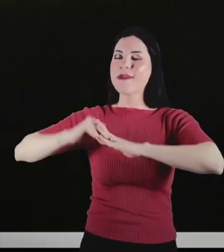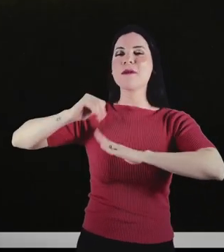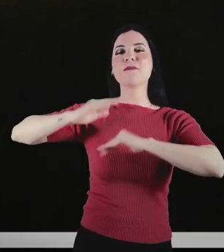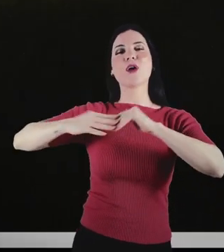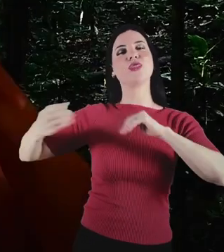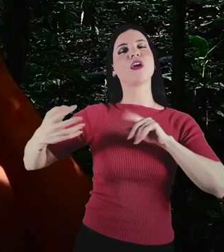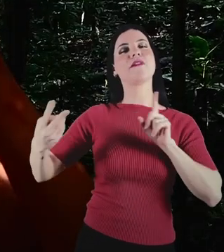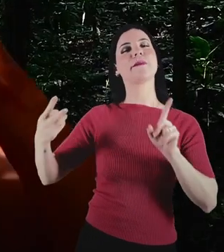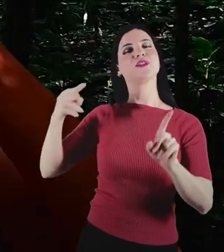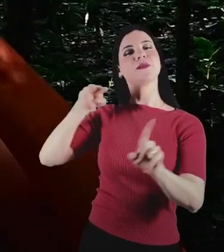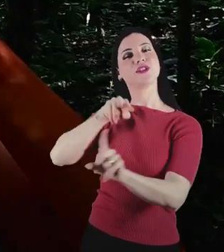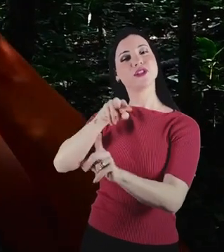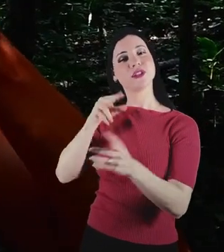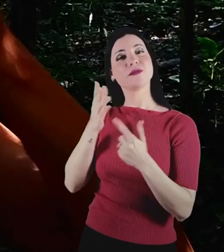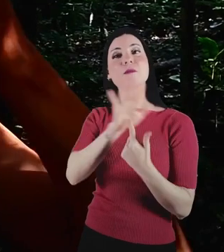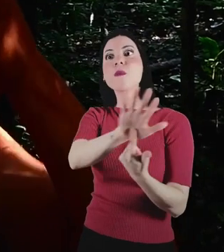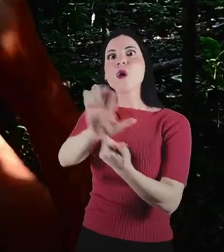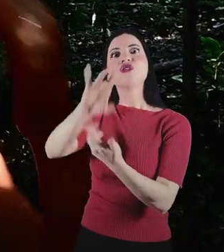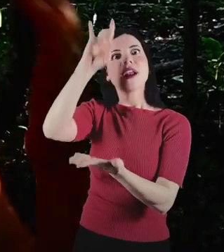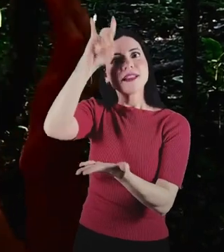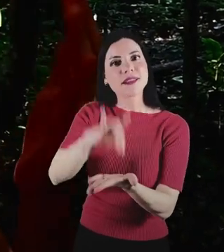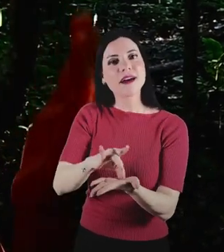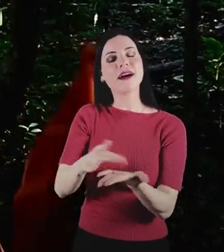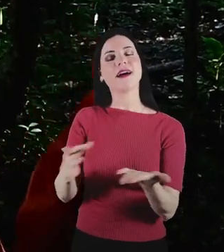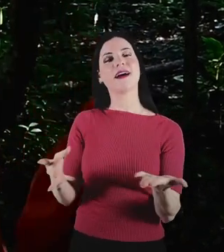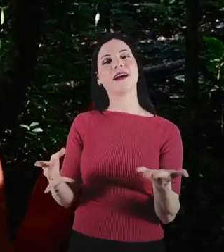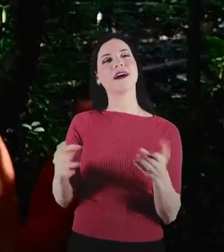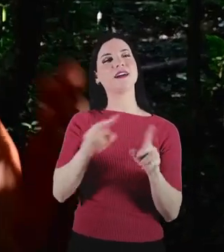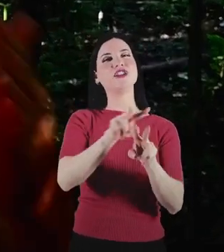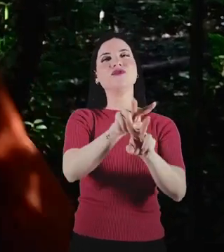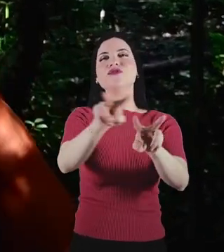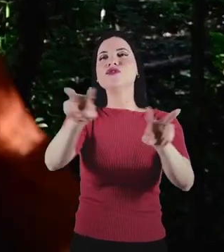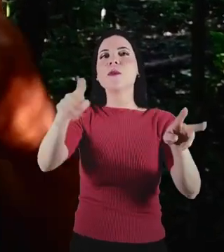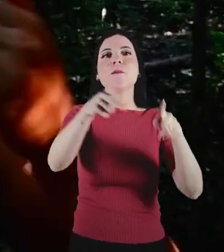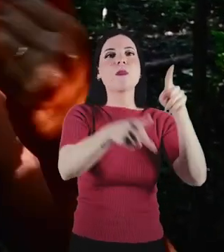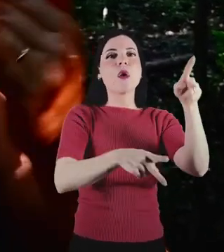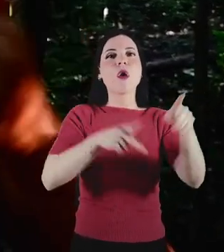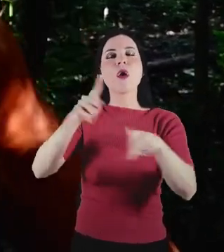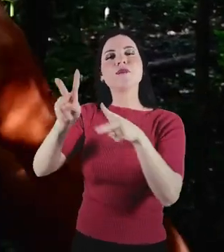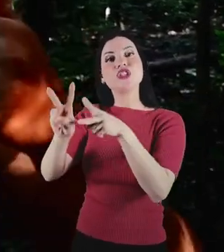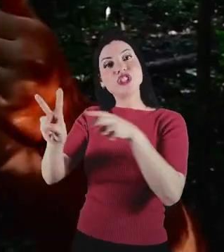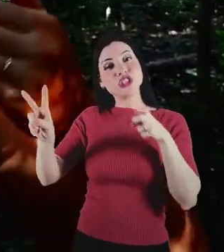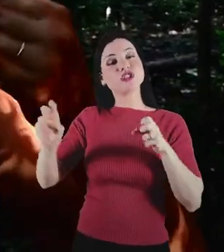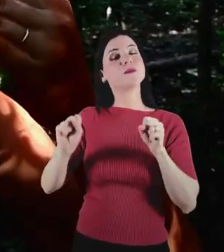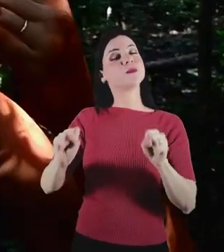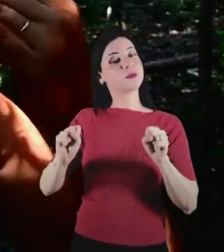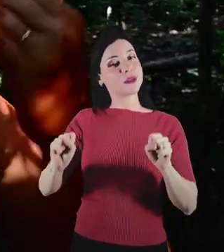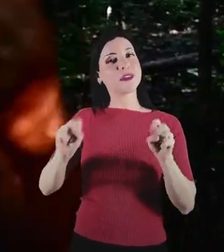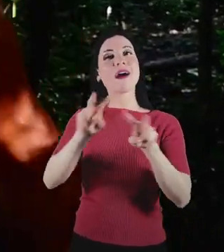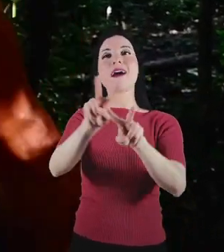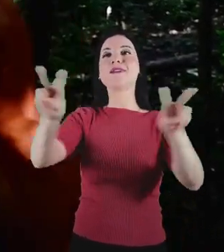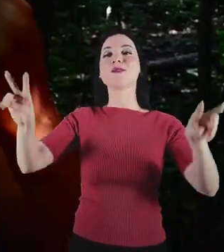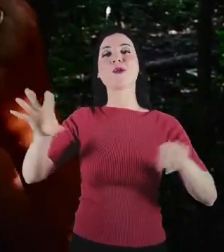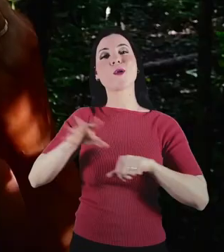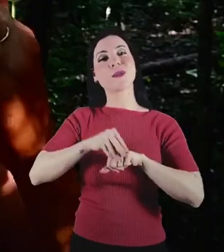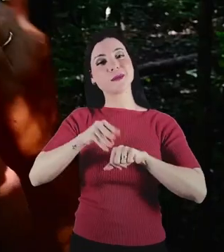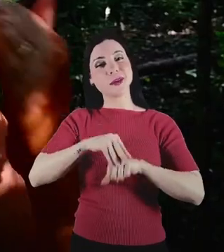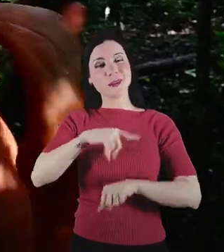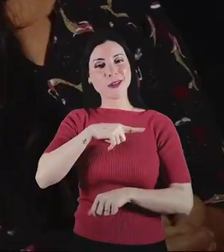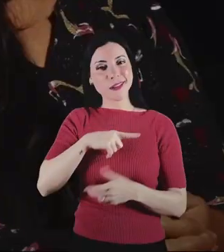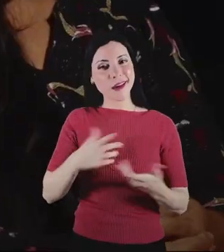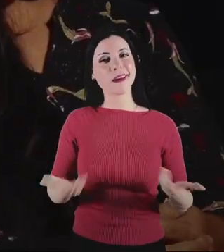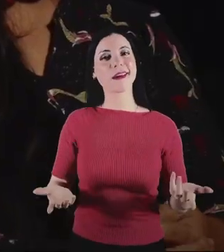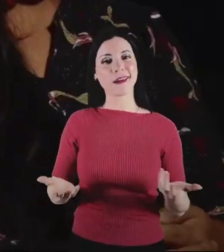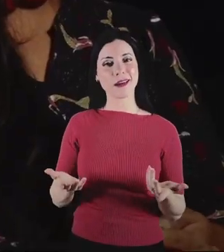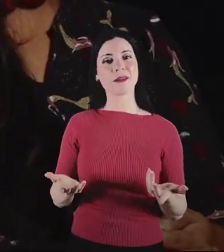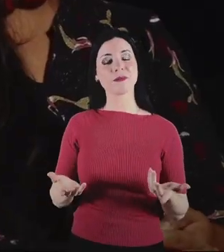uma realidade, né, que imprima também, né, esse universo dos povos indígenas como uma possibilidade.